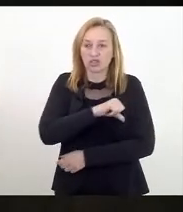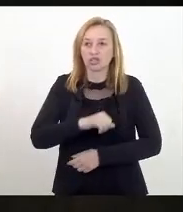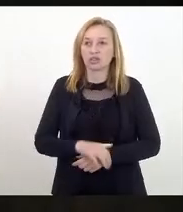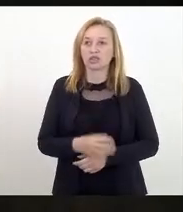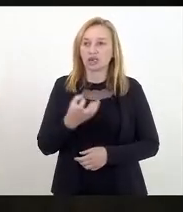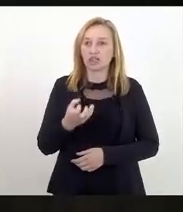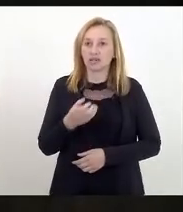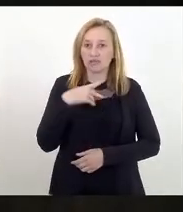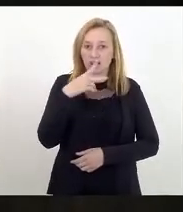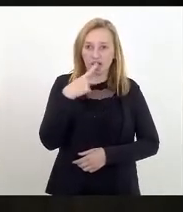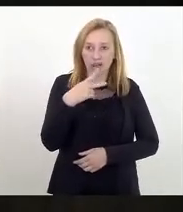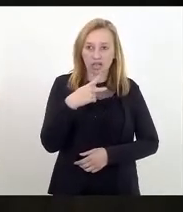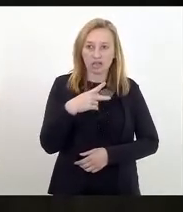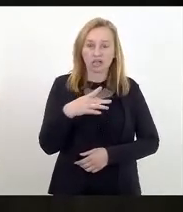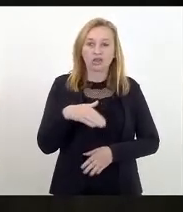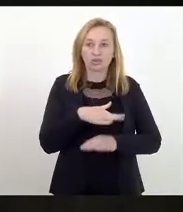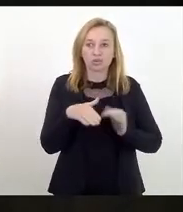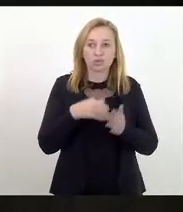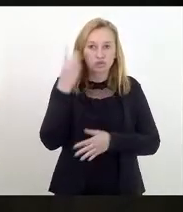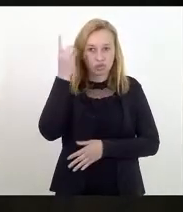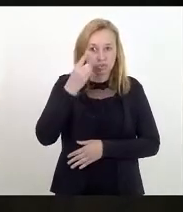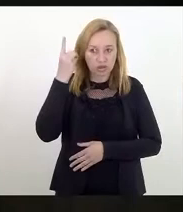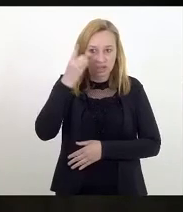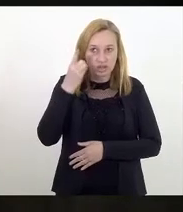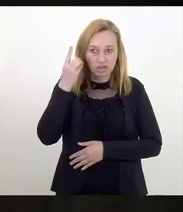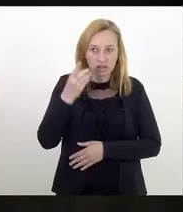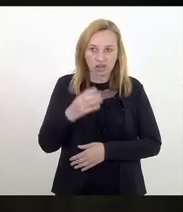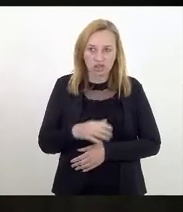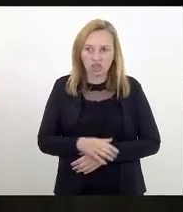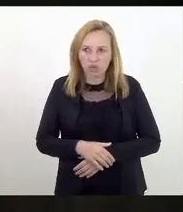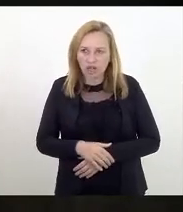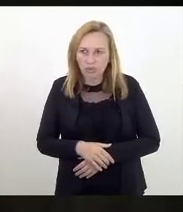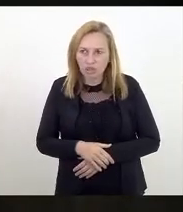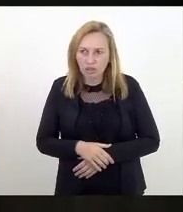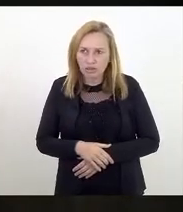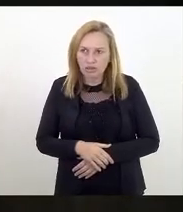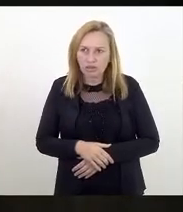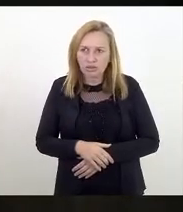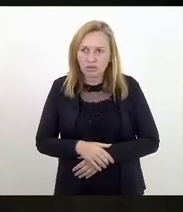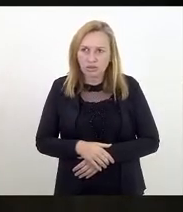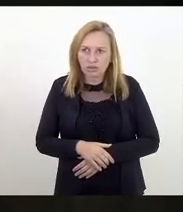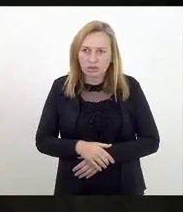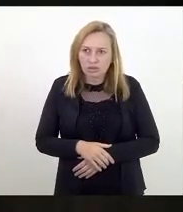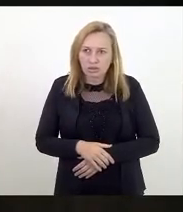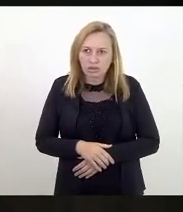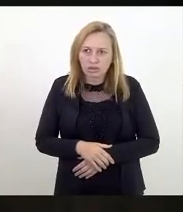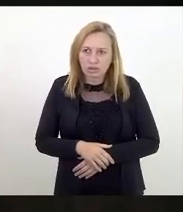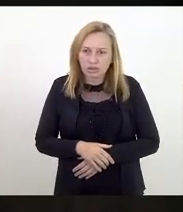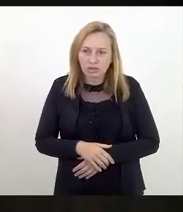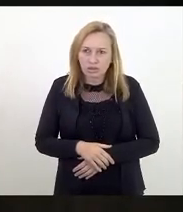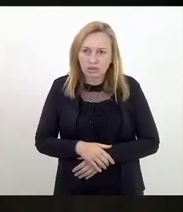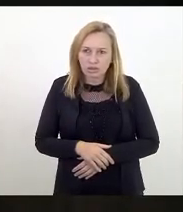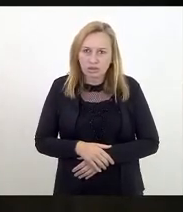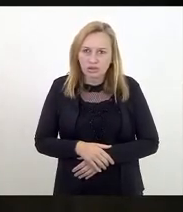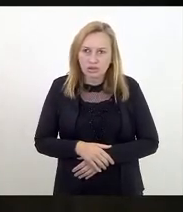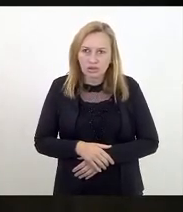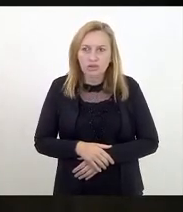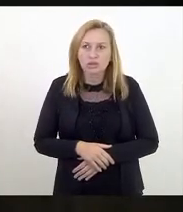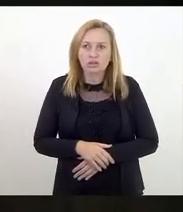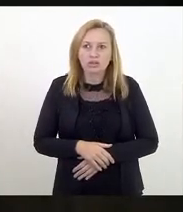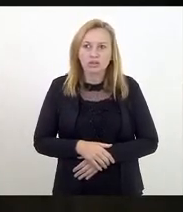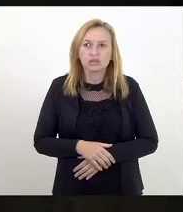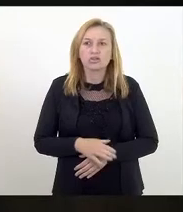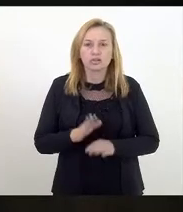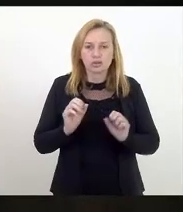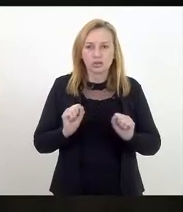para os senhores parlamentares que já há um acordo aqui em relação a... Então, nós poderíamos, ao invés de